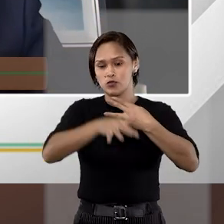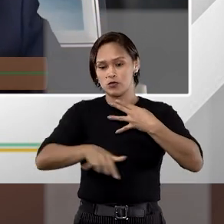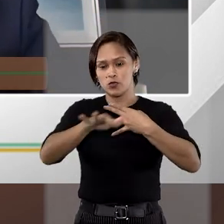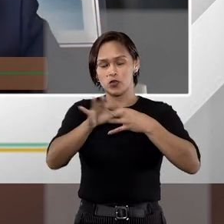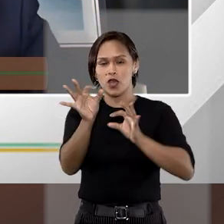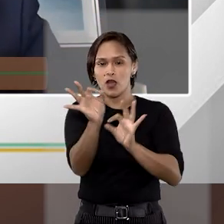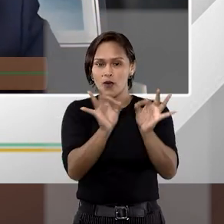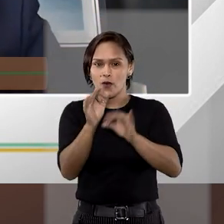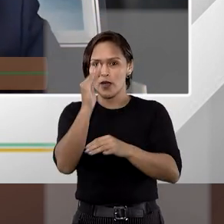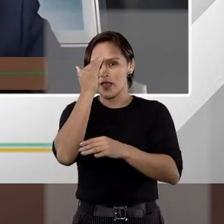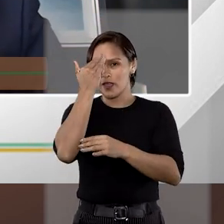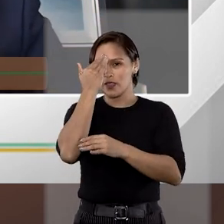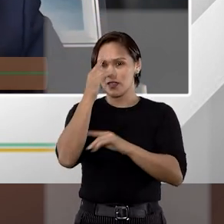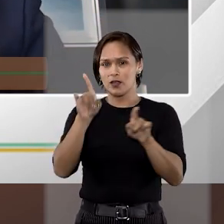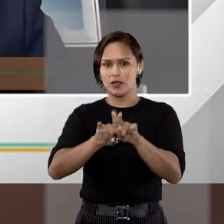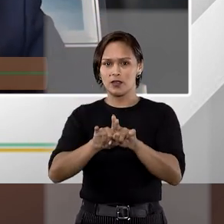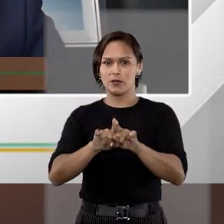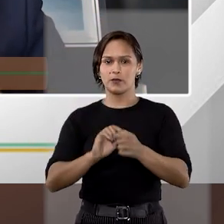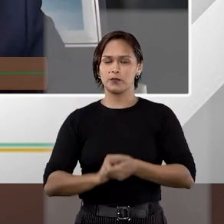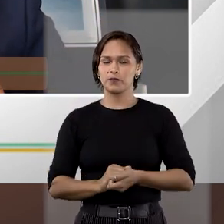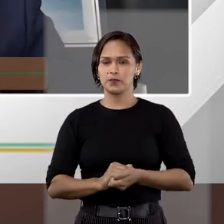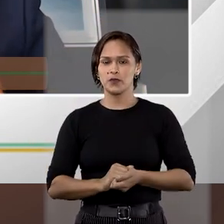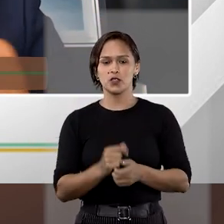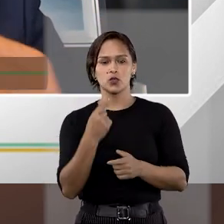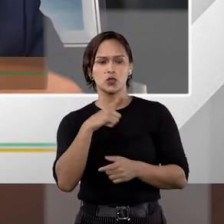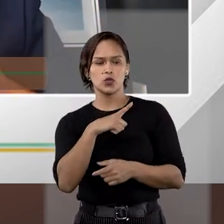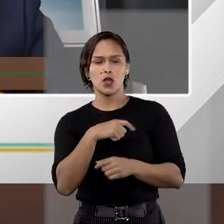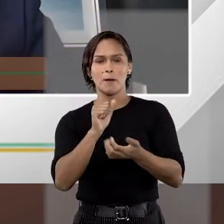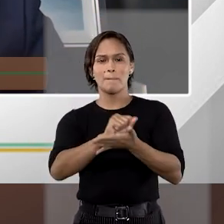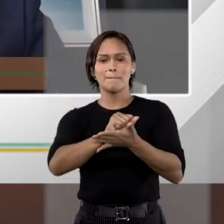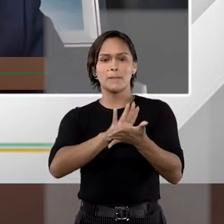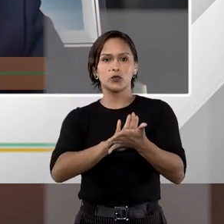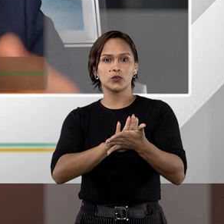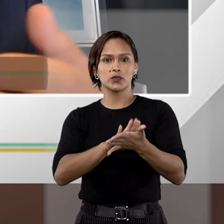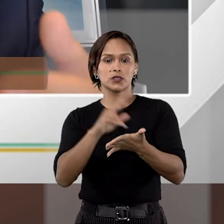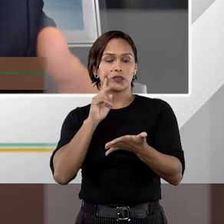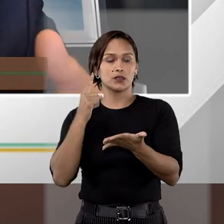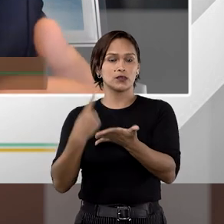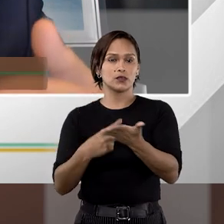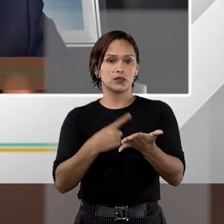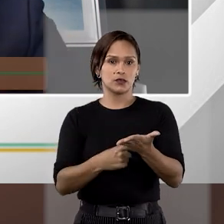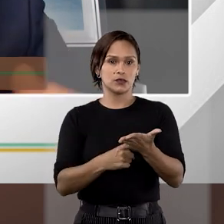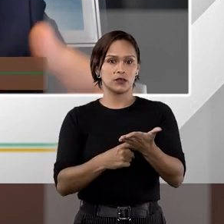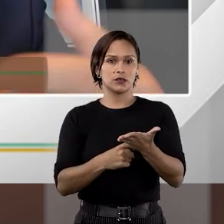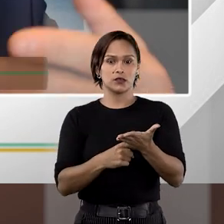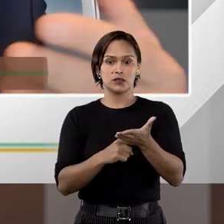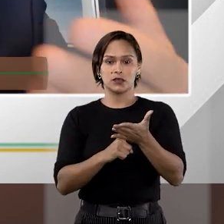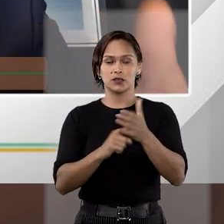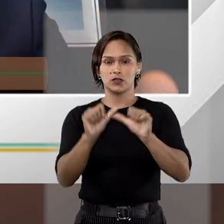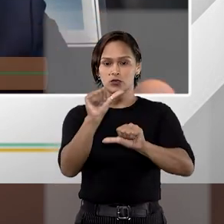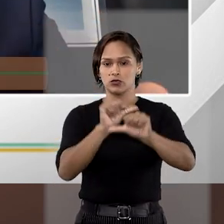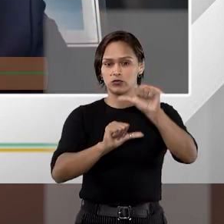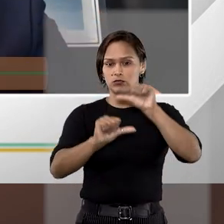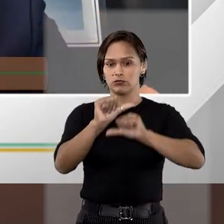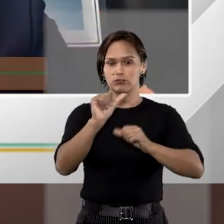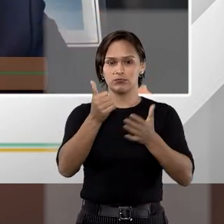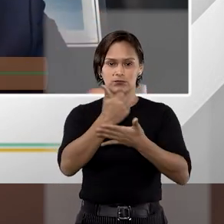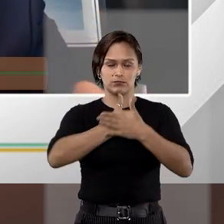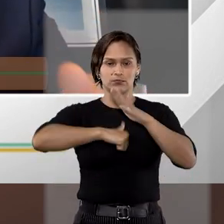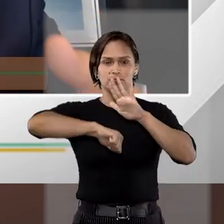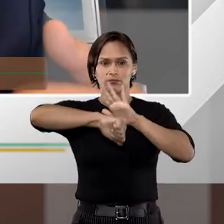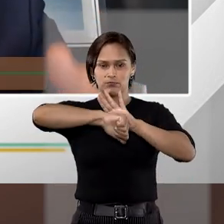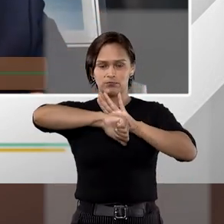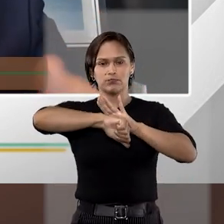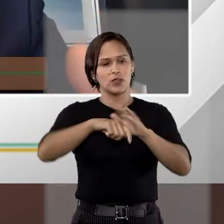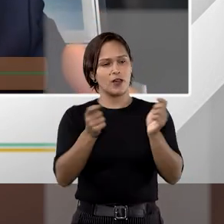jurisprudência construir seu entendimento quando houver multa aplicada de forma alternativa ao